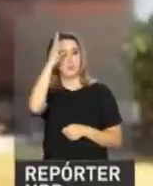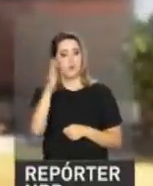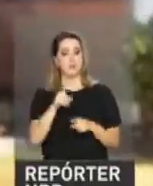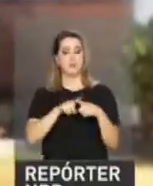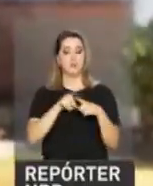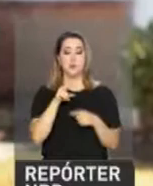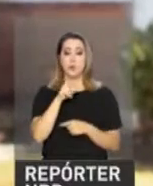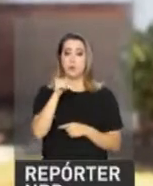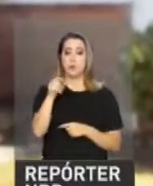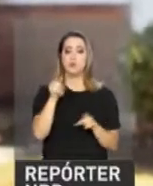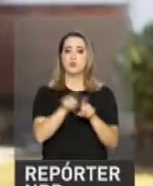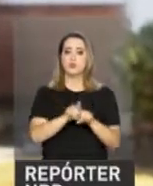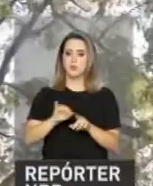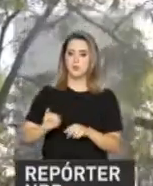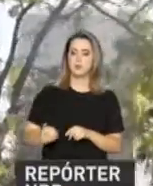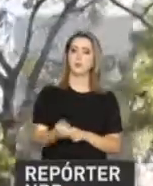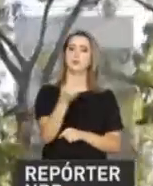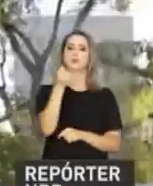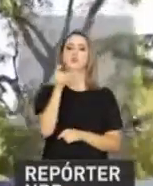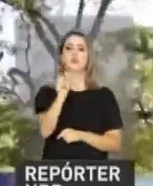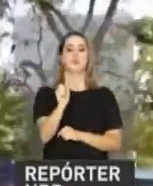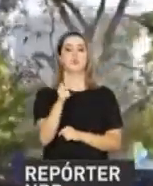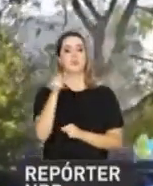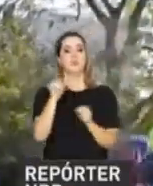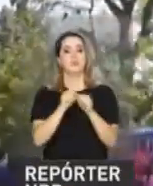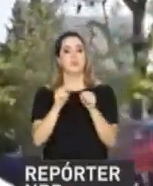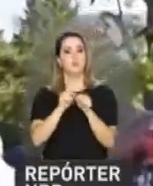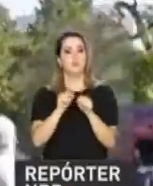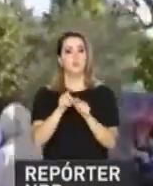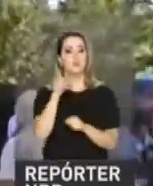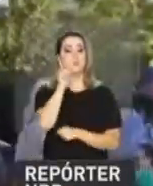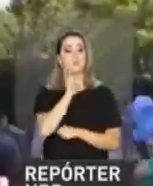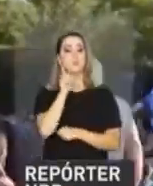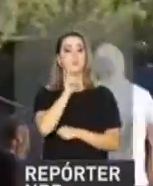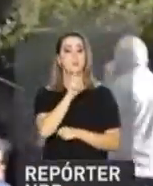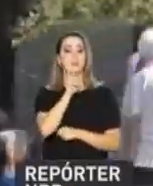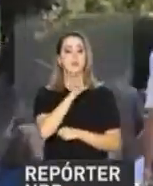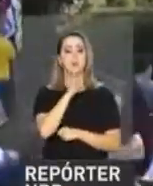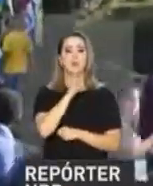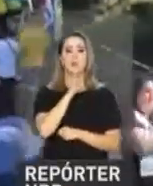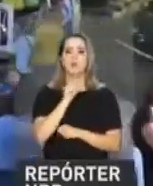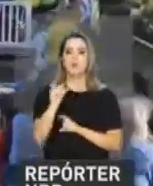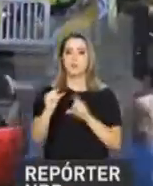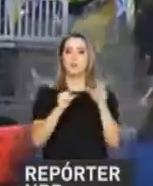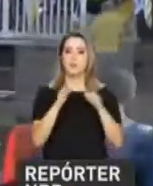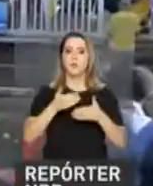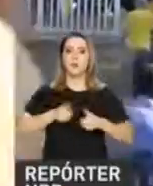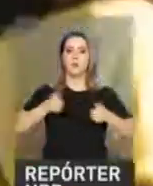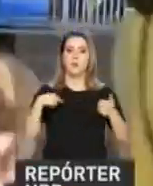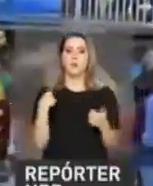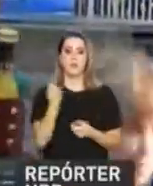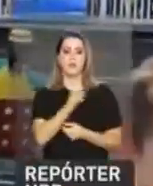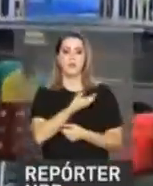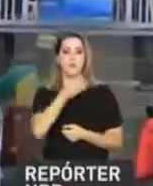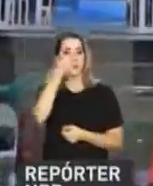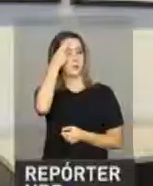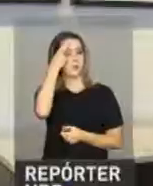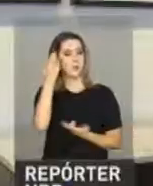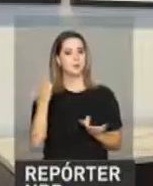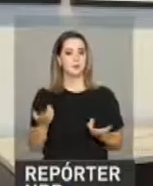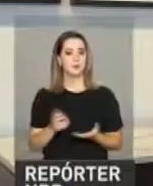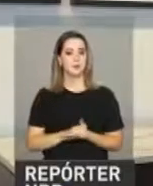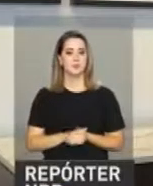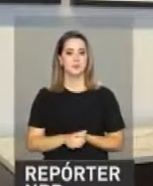A data também é uma oportunidade para fazer os Estados Unidos conhecerem um pouco melhor a cultura do nosso país.